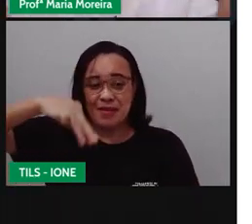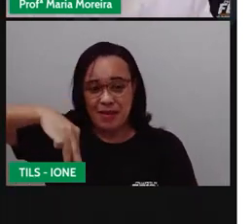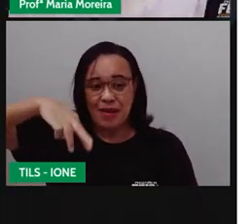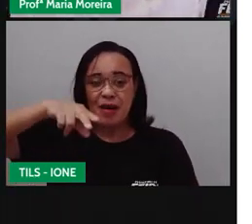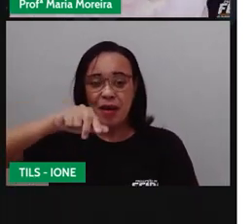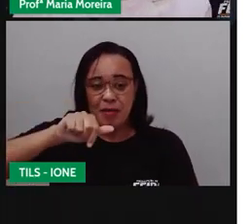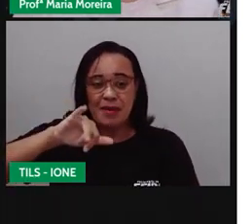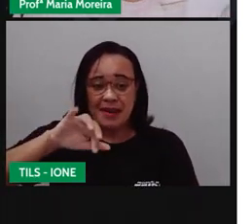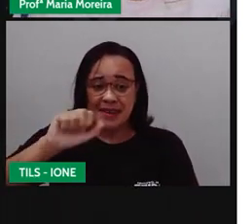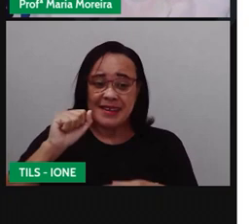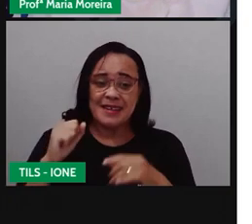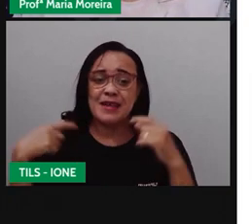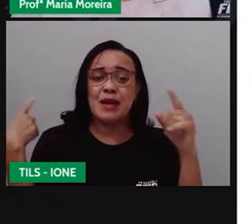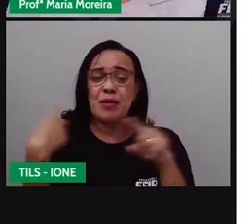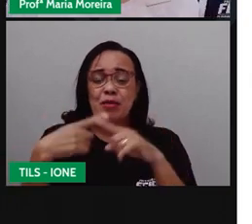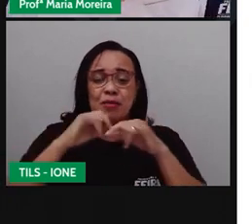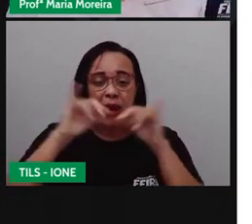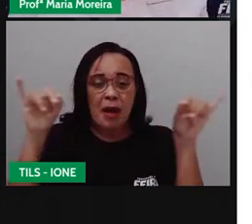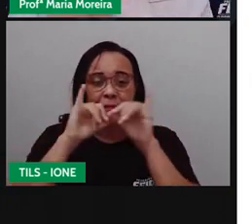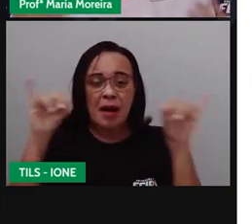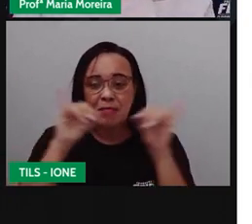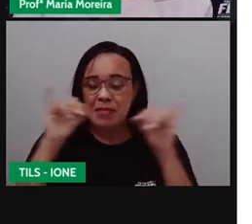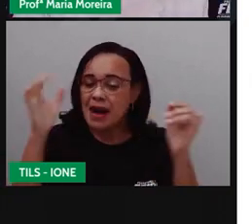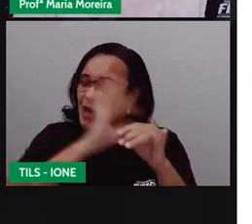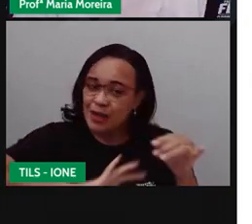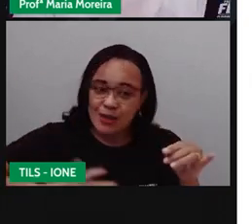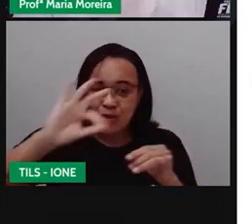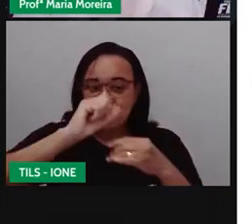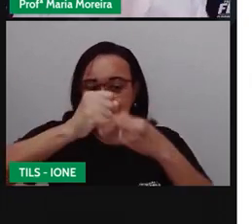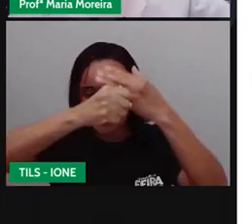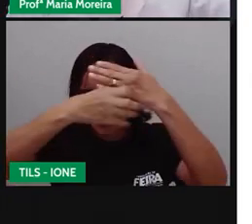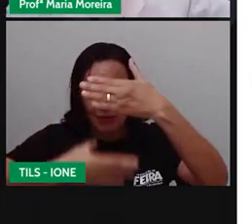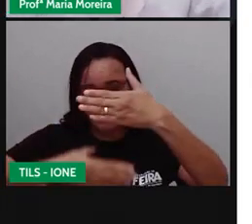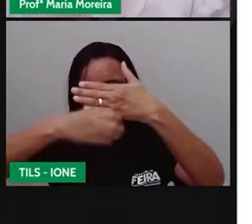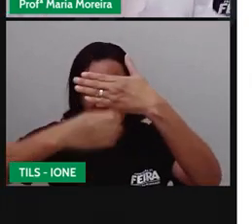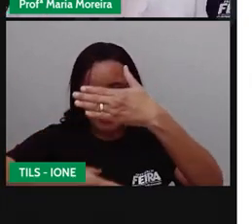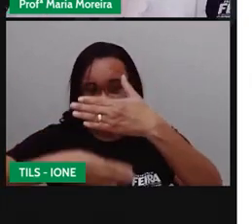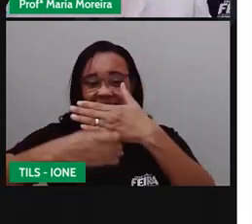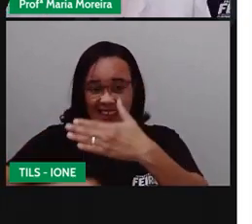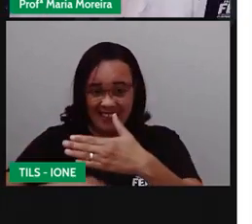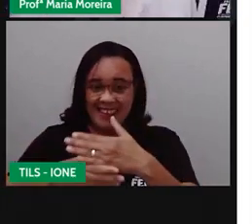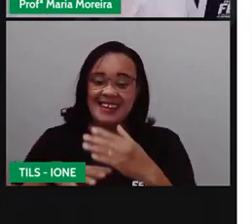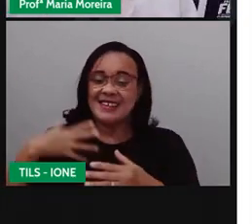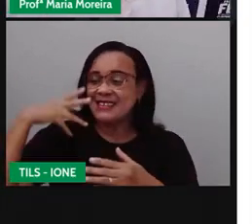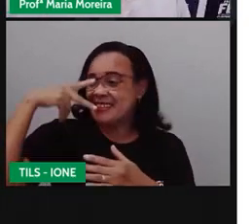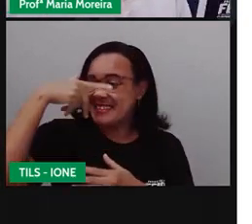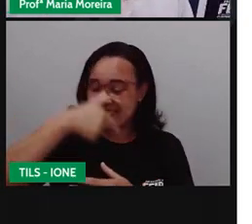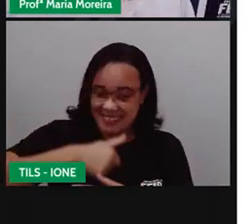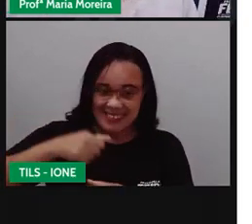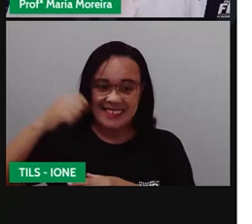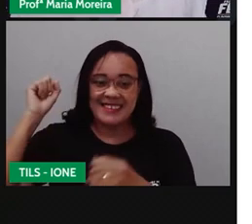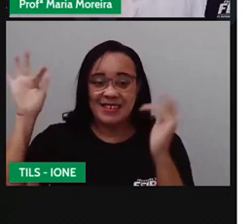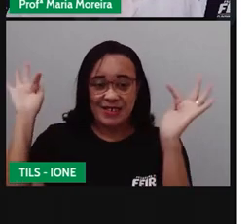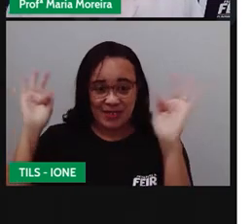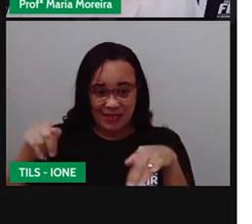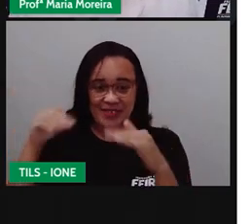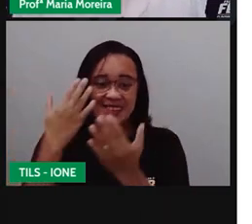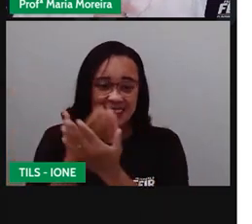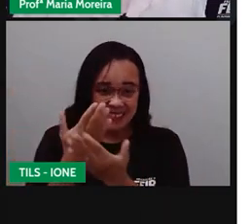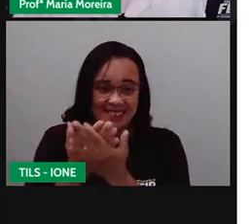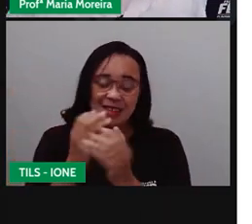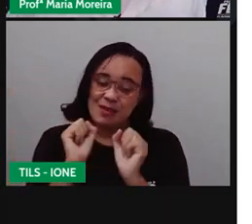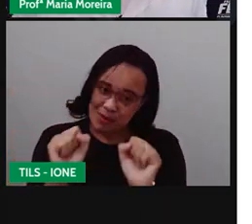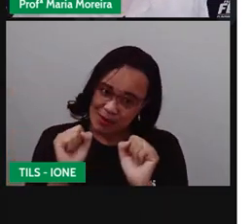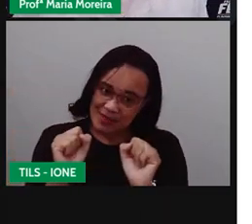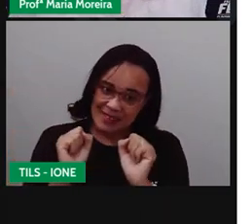vai divulgando aí os comentários de vocês. E quem sabe o seu comentário lindo e maravilhoso não aparece no final da aula, né? Bom,